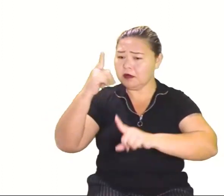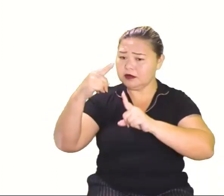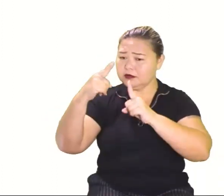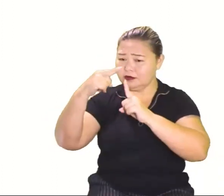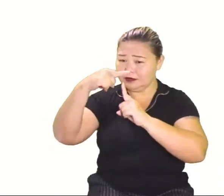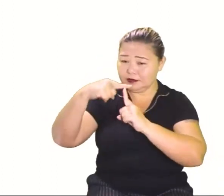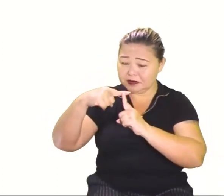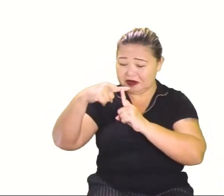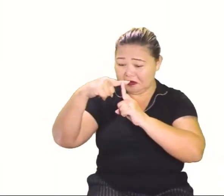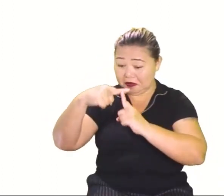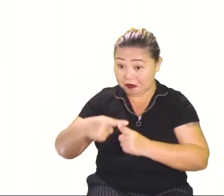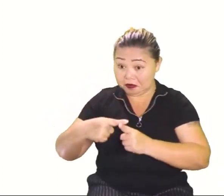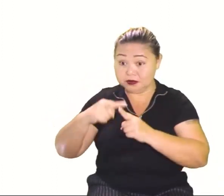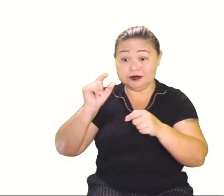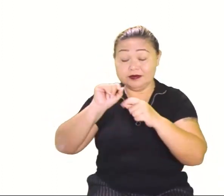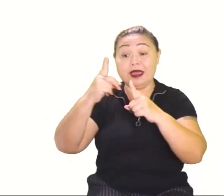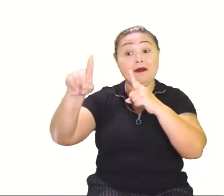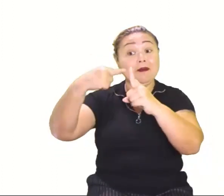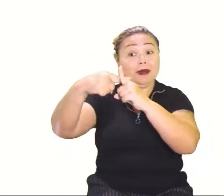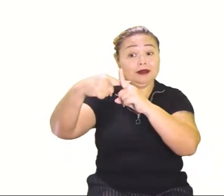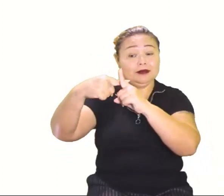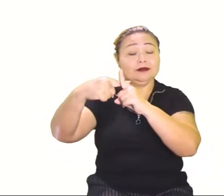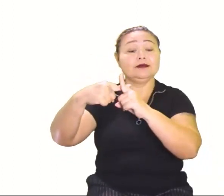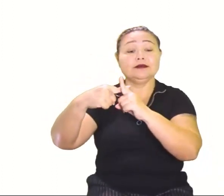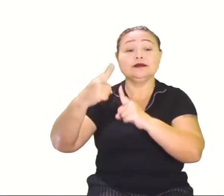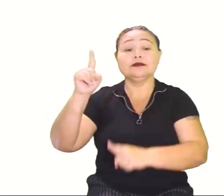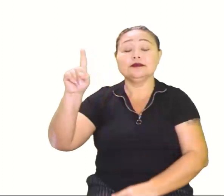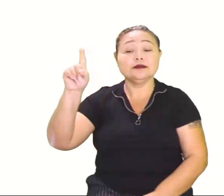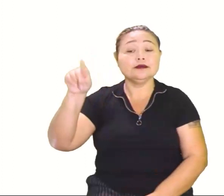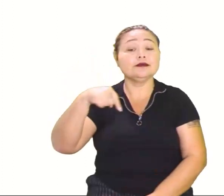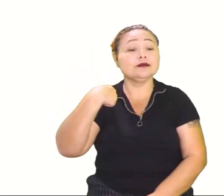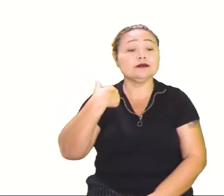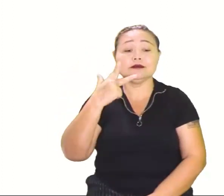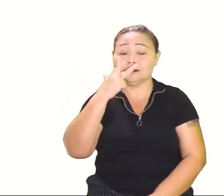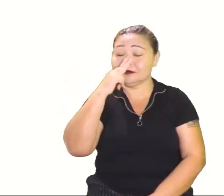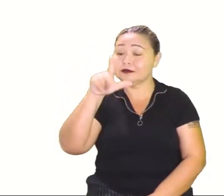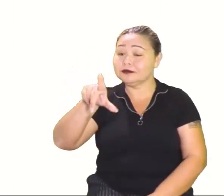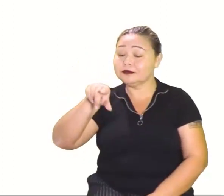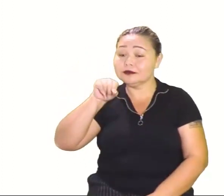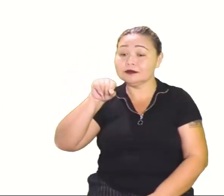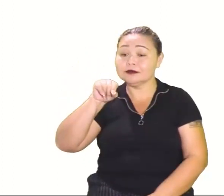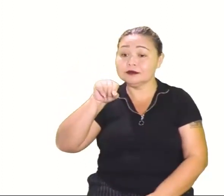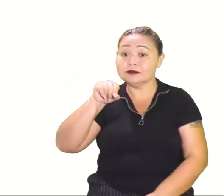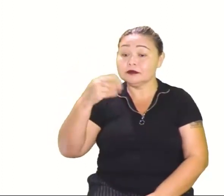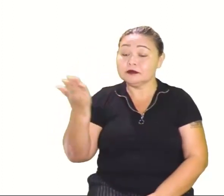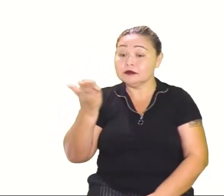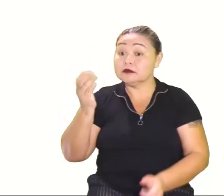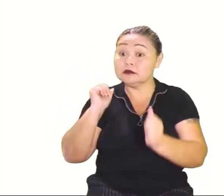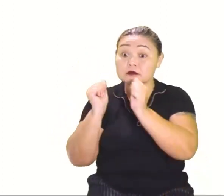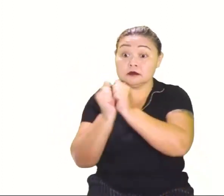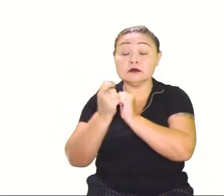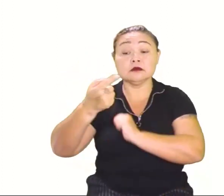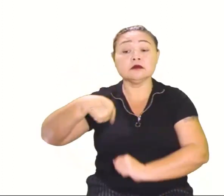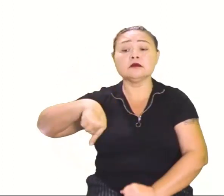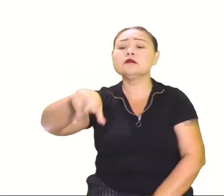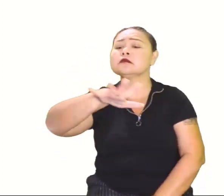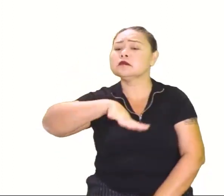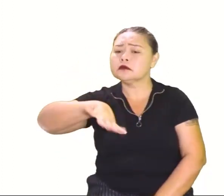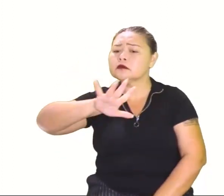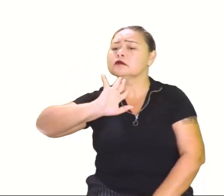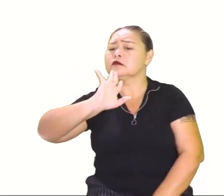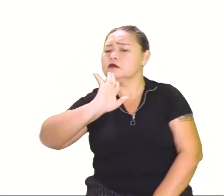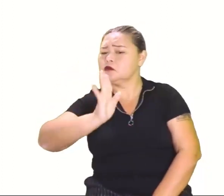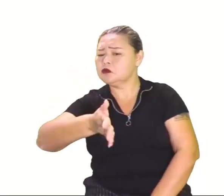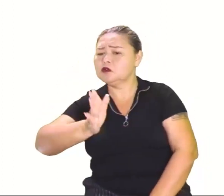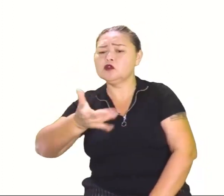Vamos melhorar esse nosso mais, né? Então aqui a gente vê que a alternativa correta aí, vamos corrigindo aí junto com a gente, tá? A galera já tinha feito